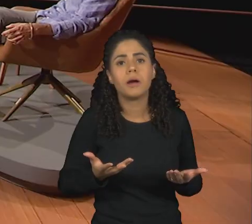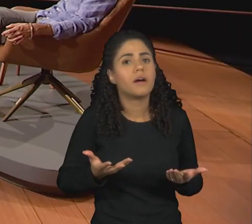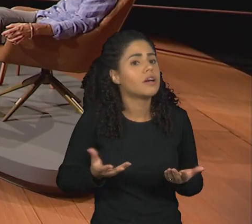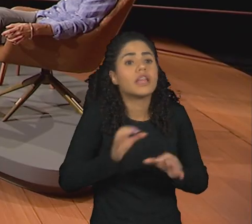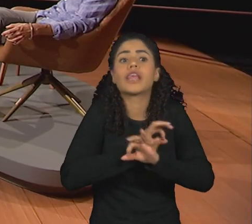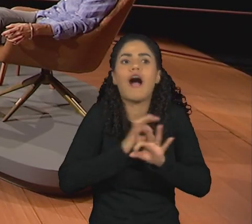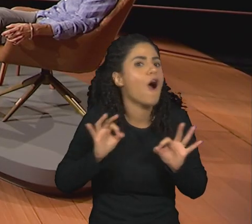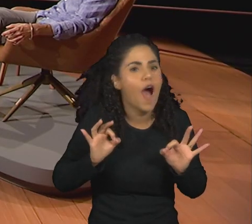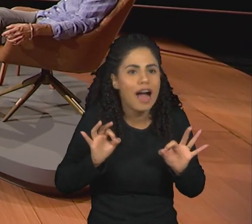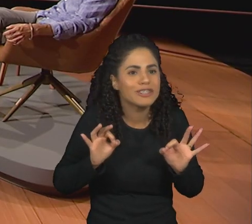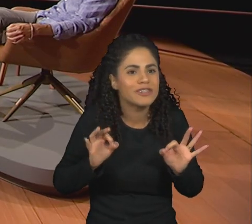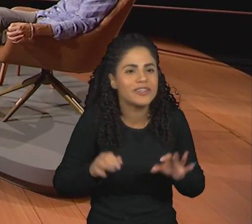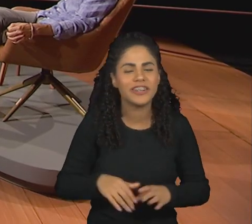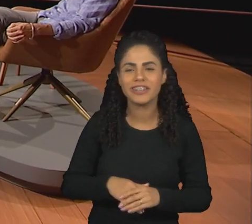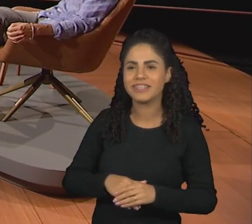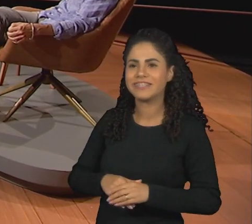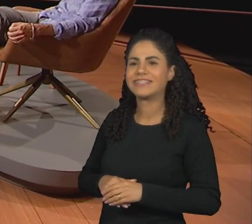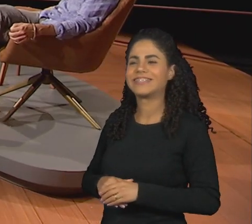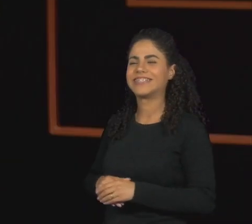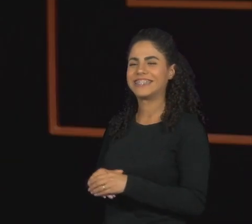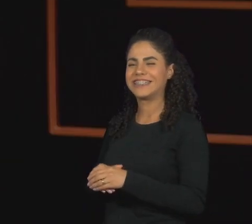Tá ótimo!